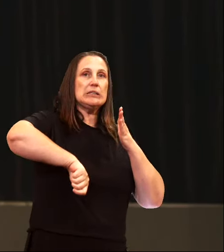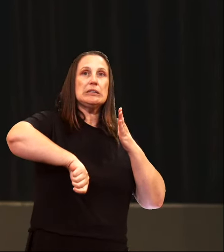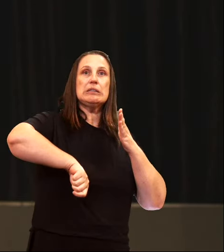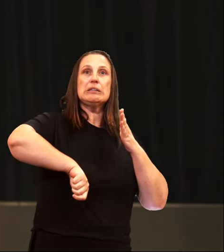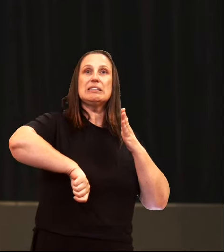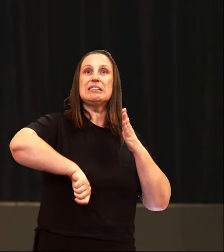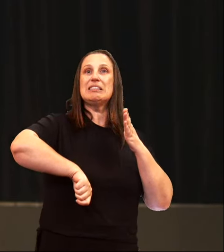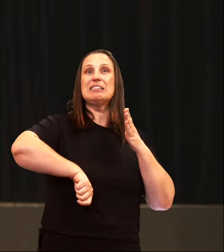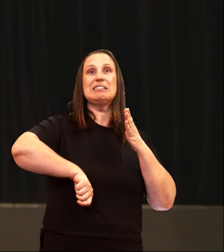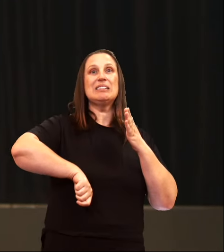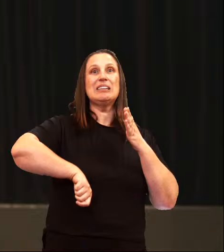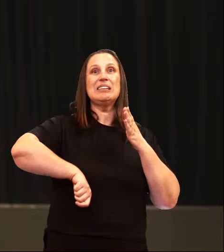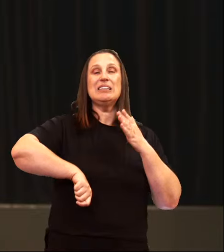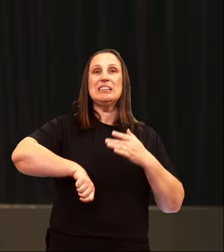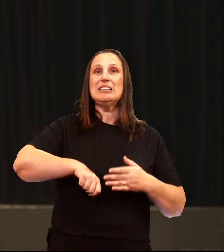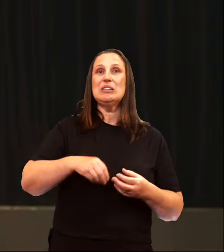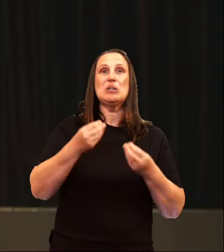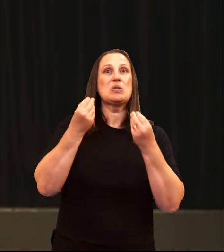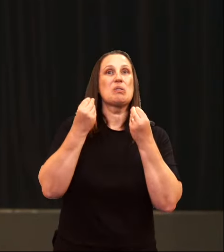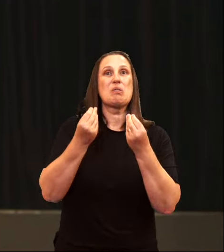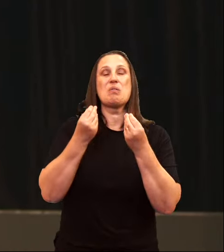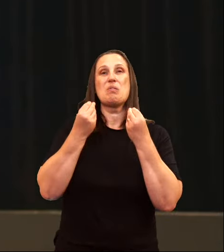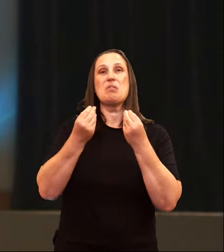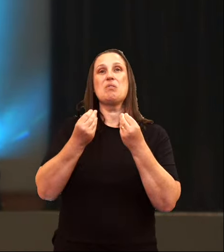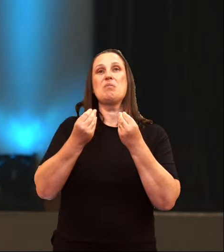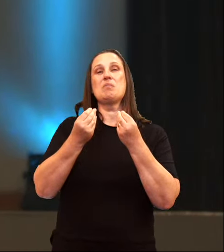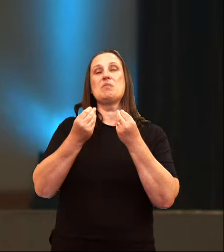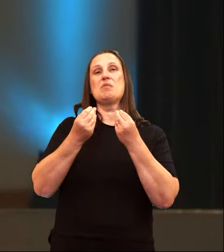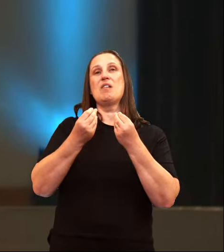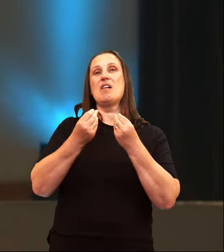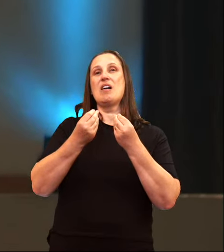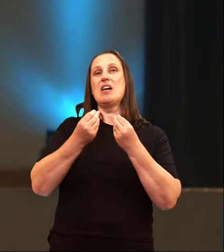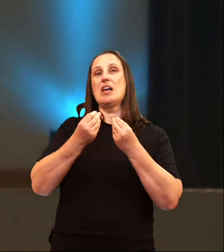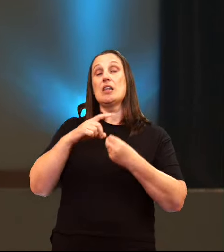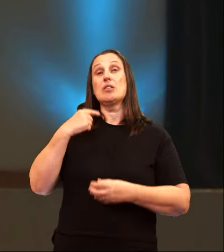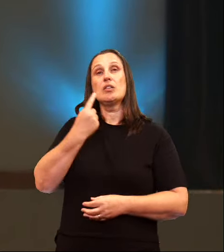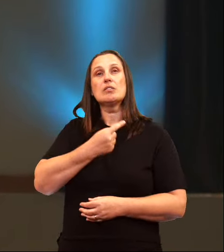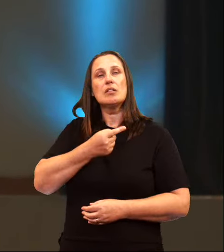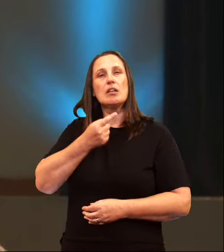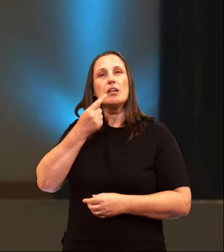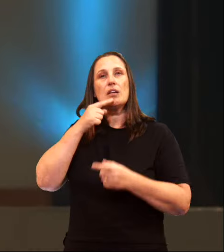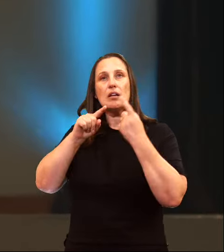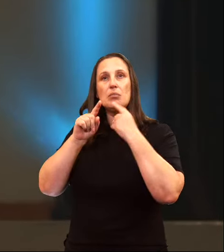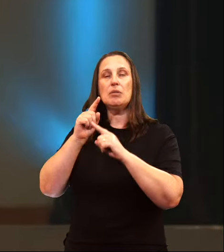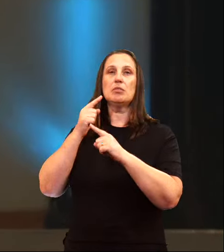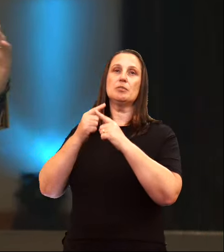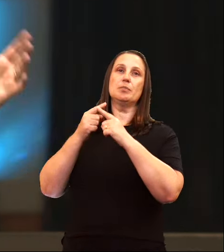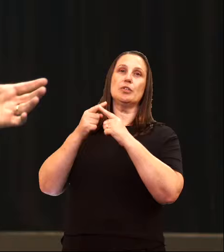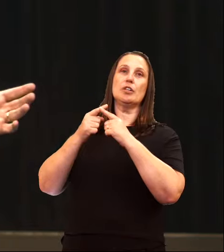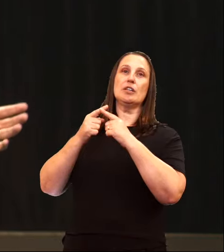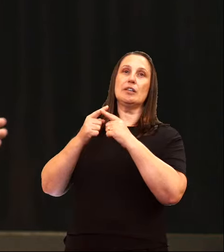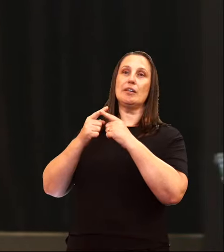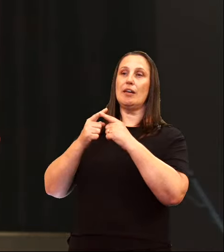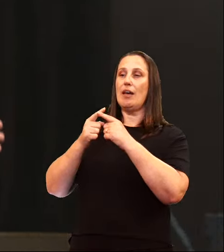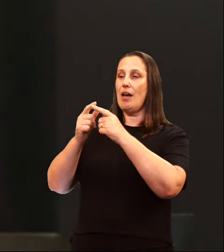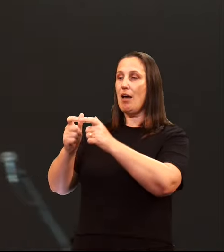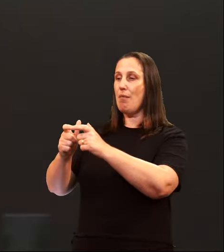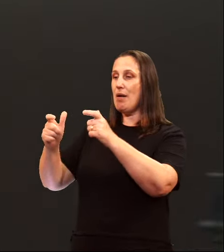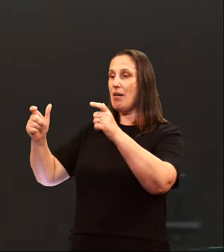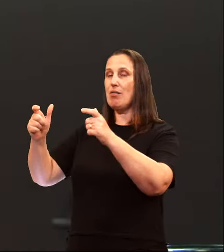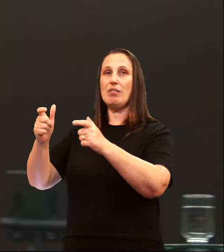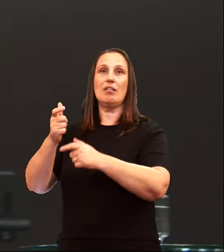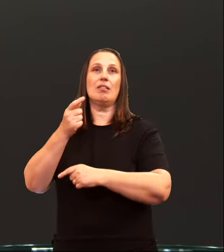menor fundamento. A gente reclama porque os outros reclamam. E nós estamos vivendo num